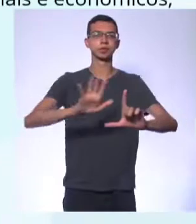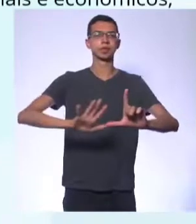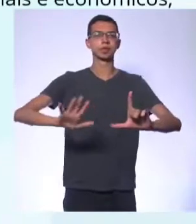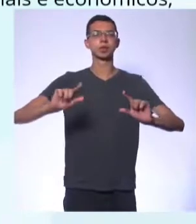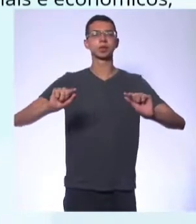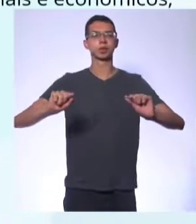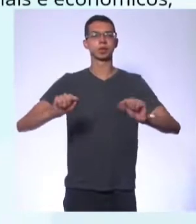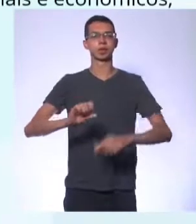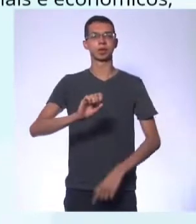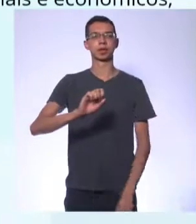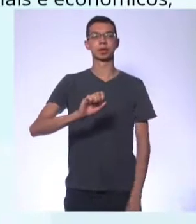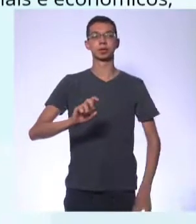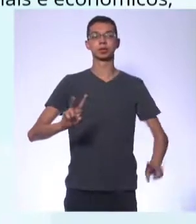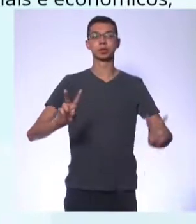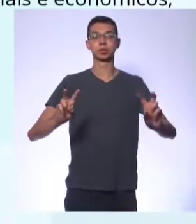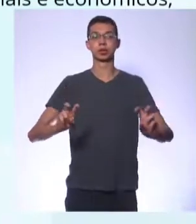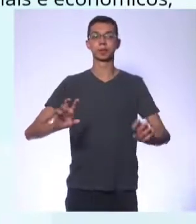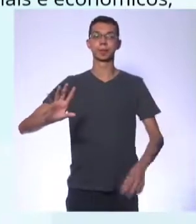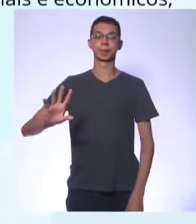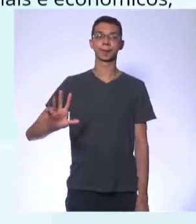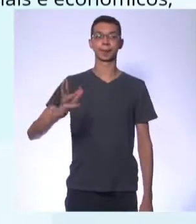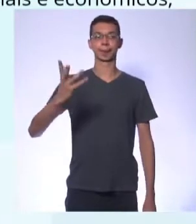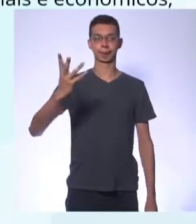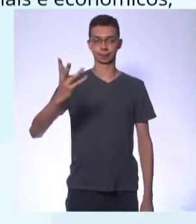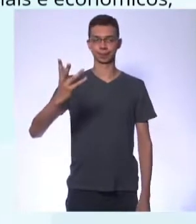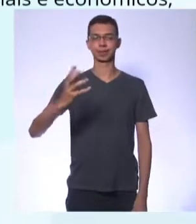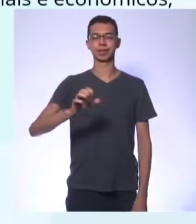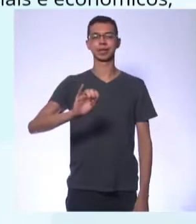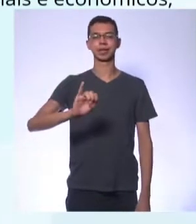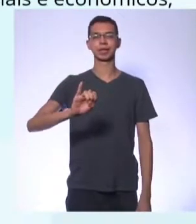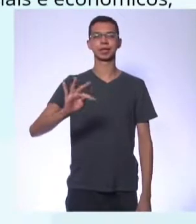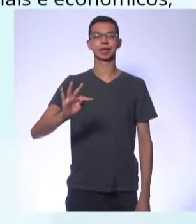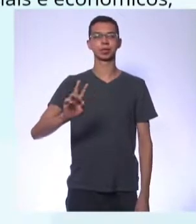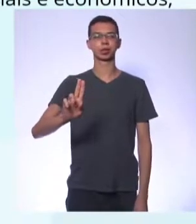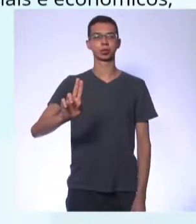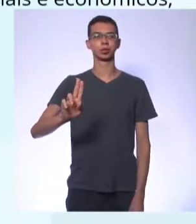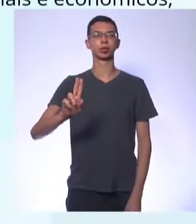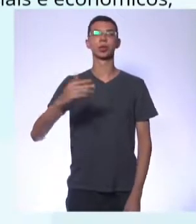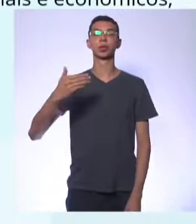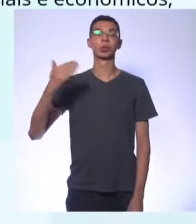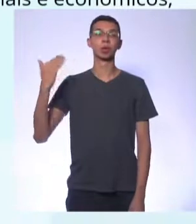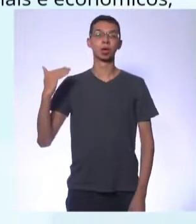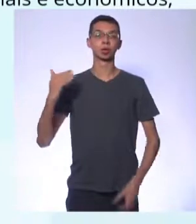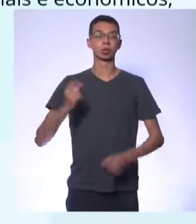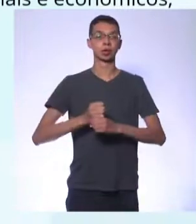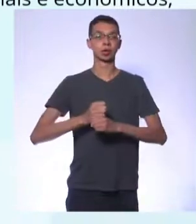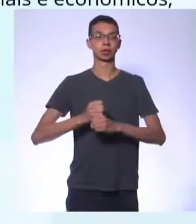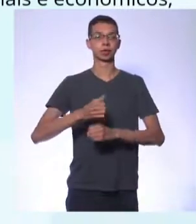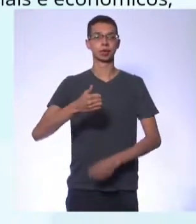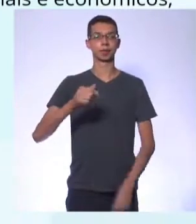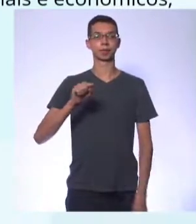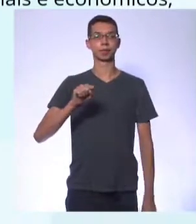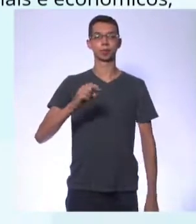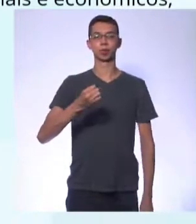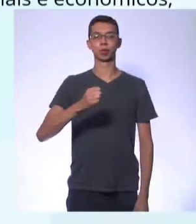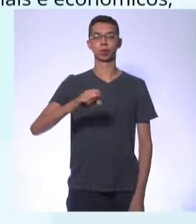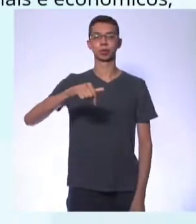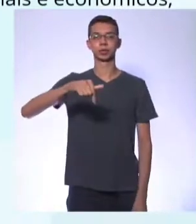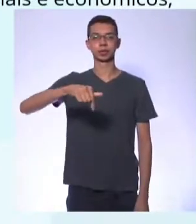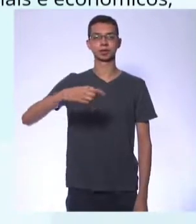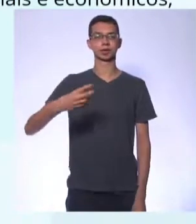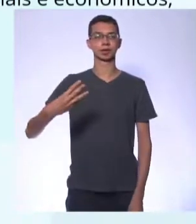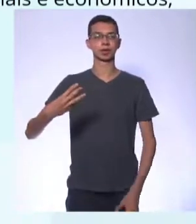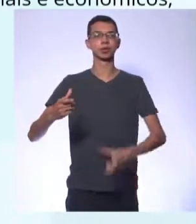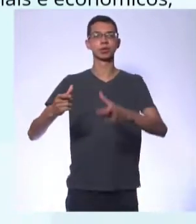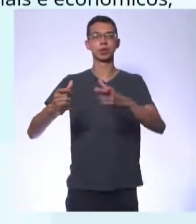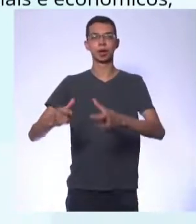de Itu. Tá? A Convenção de Itu foi realizada em 1873 na cidade de Itu, no